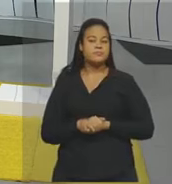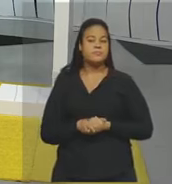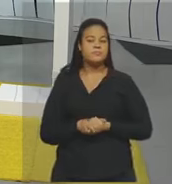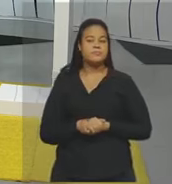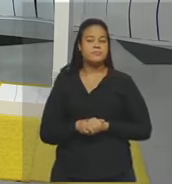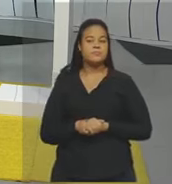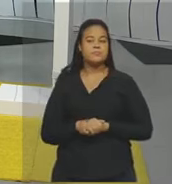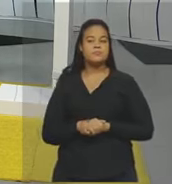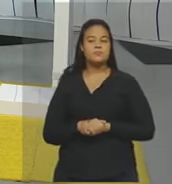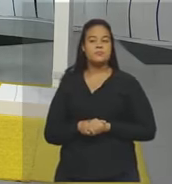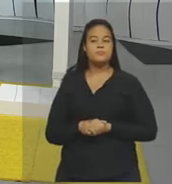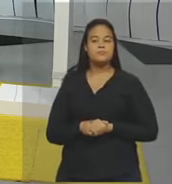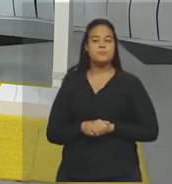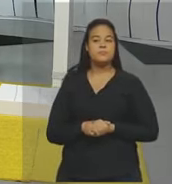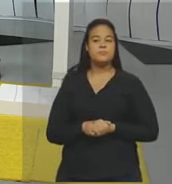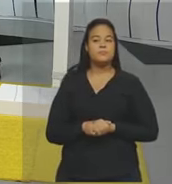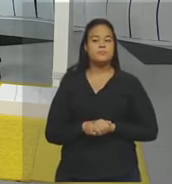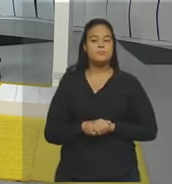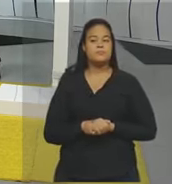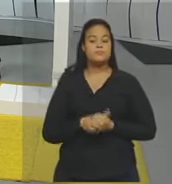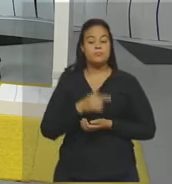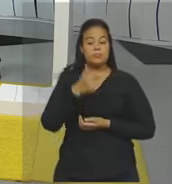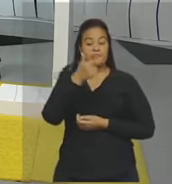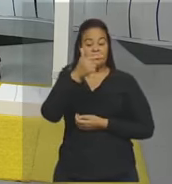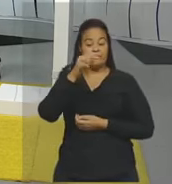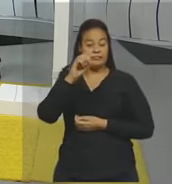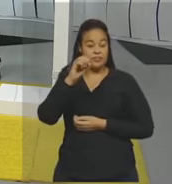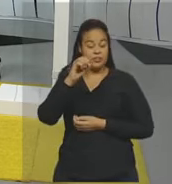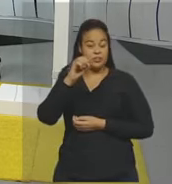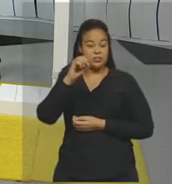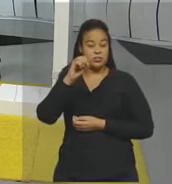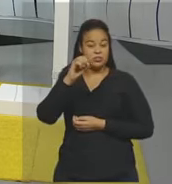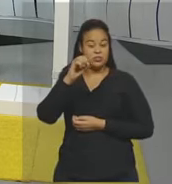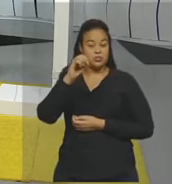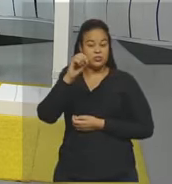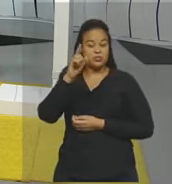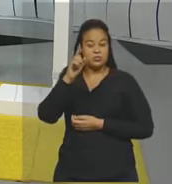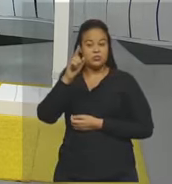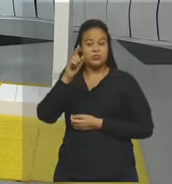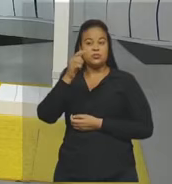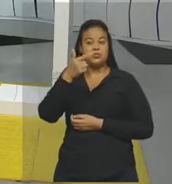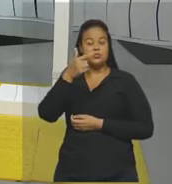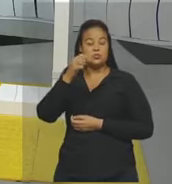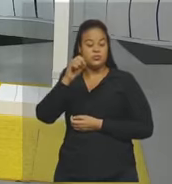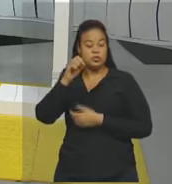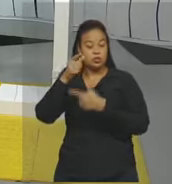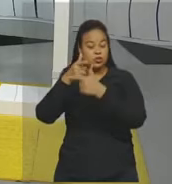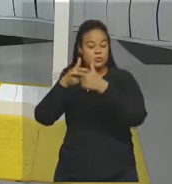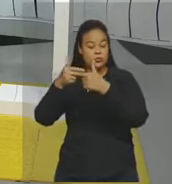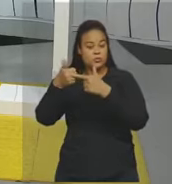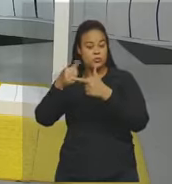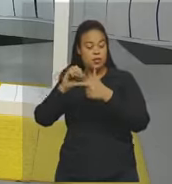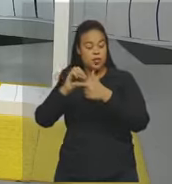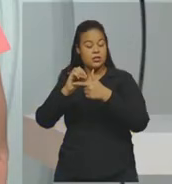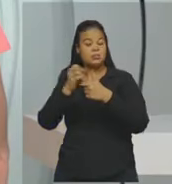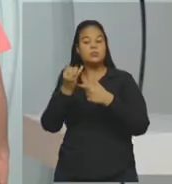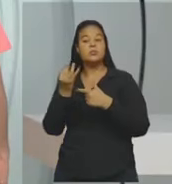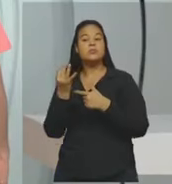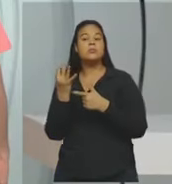10. Então, aqui vai dar 20 ao quadrado, que é igual a 400, dividido por 10, vai dar